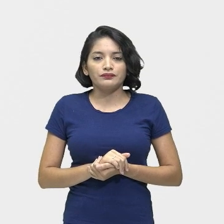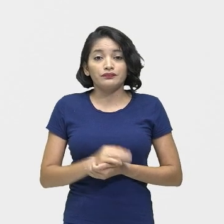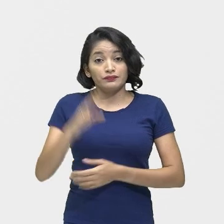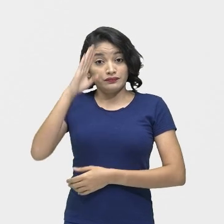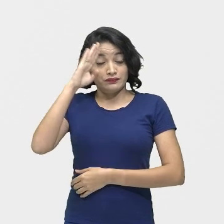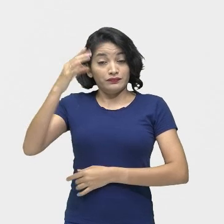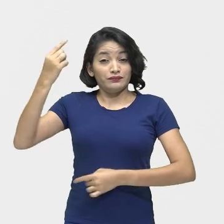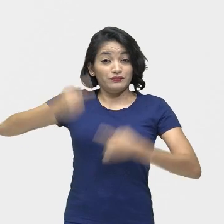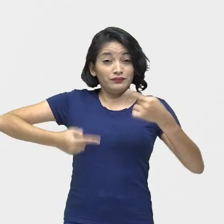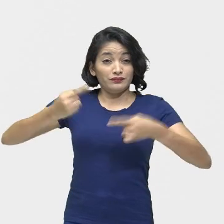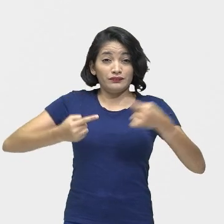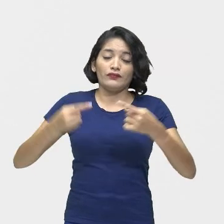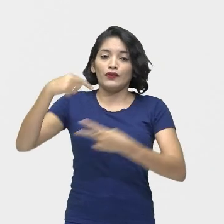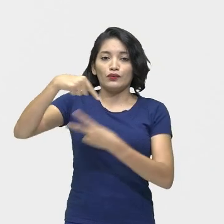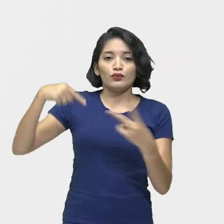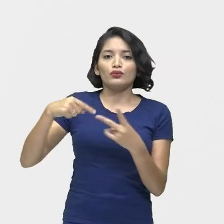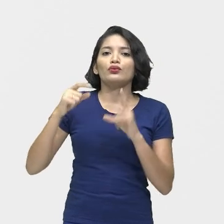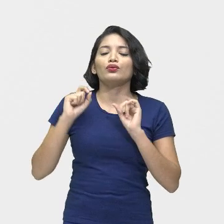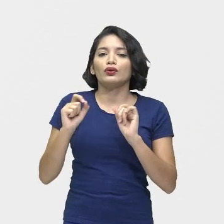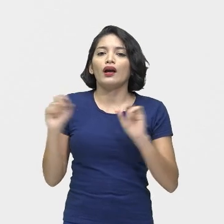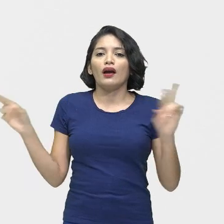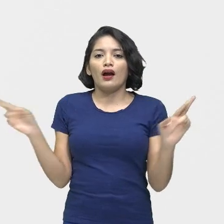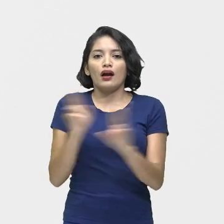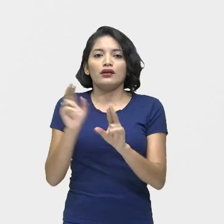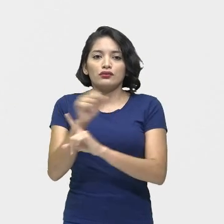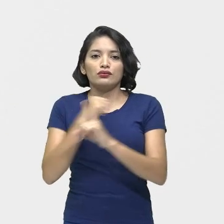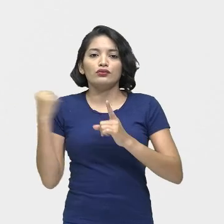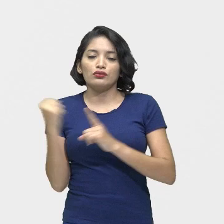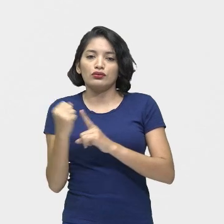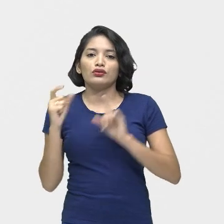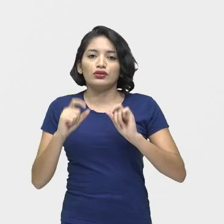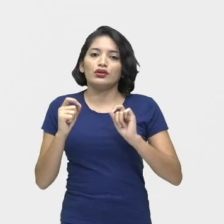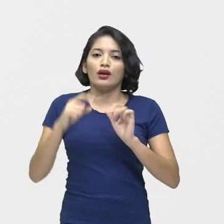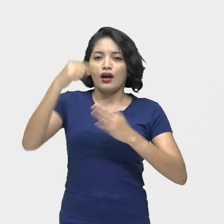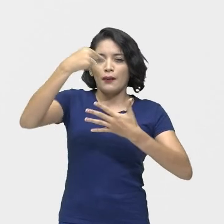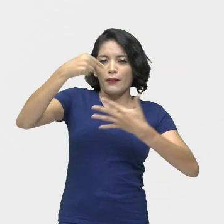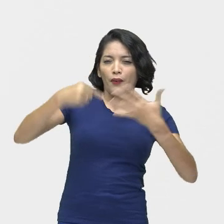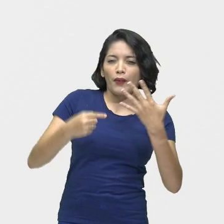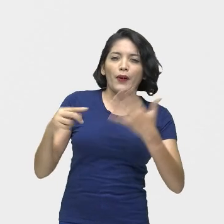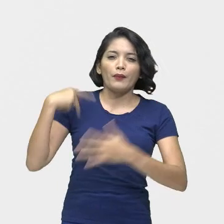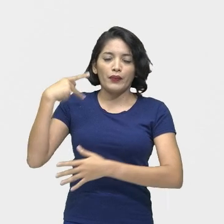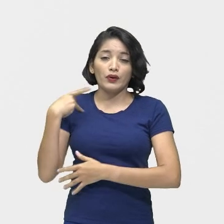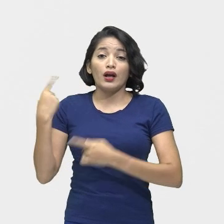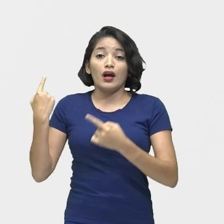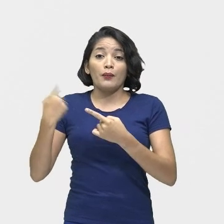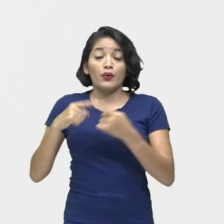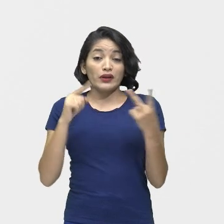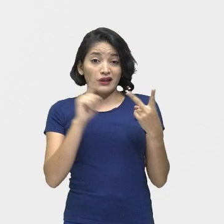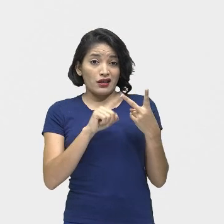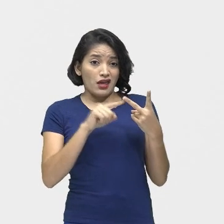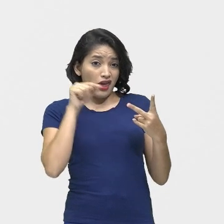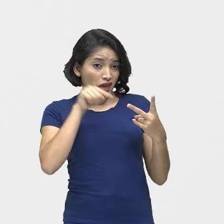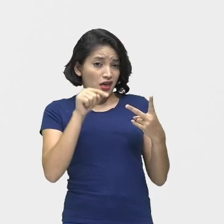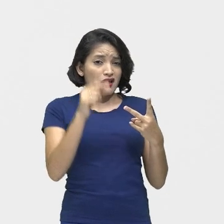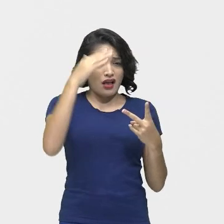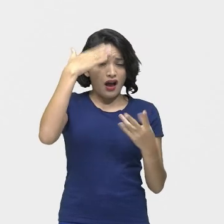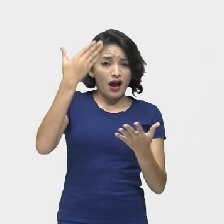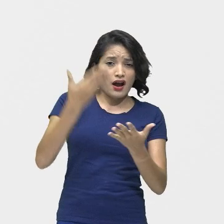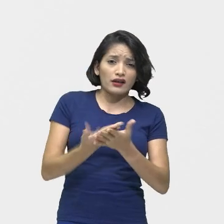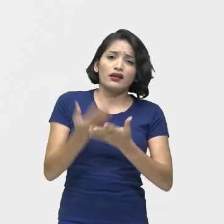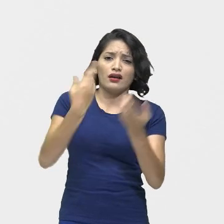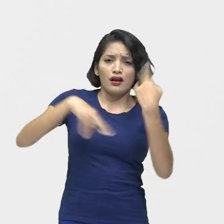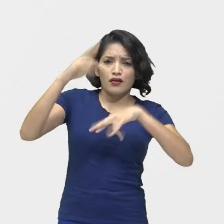principal divergência entre Trotsky e Stalin em relação ao socialismo envolvia seus fundamentos políticos, pois Trotsky acreditava no ideal de